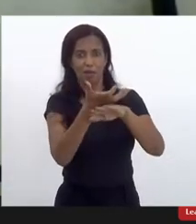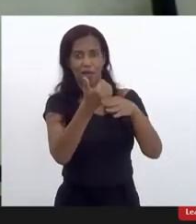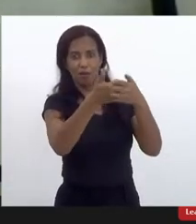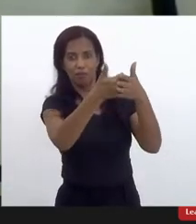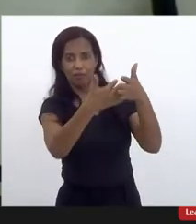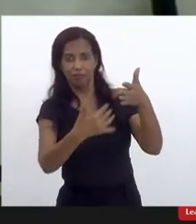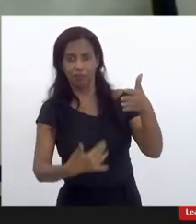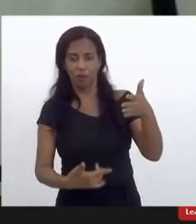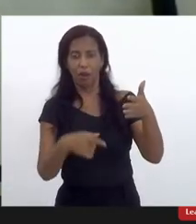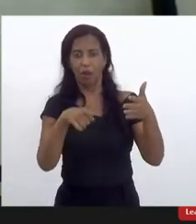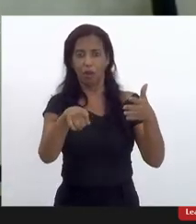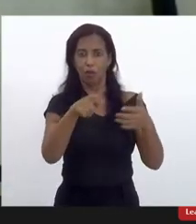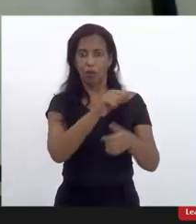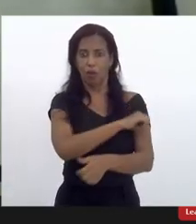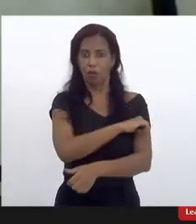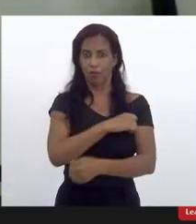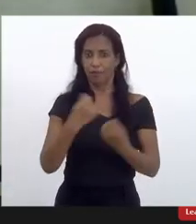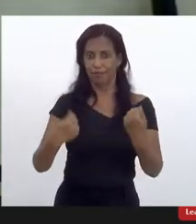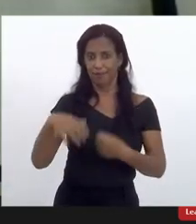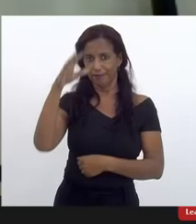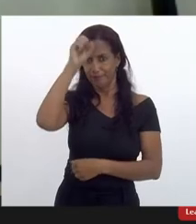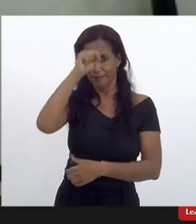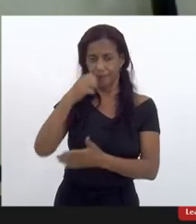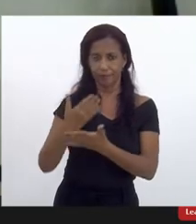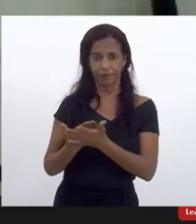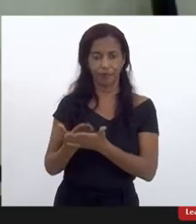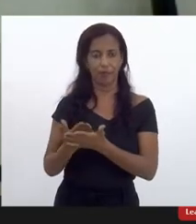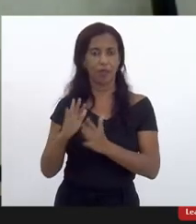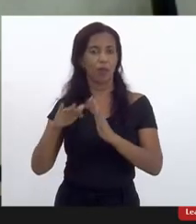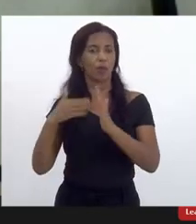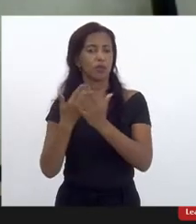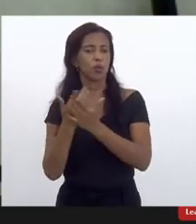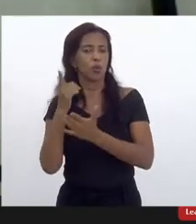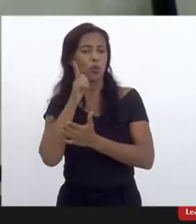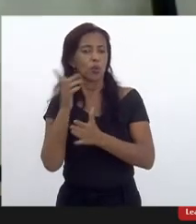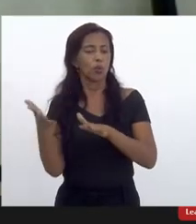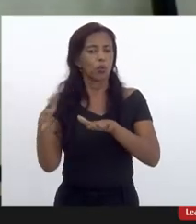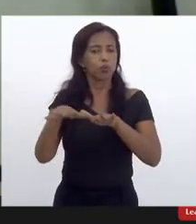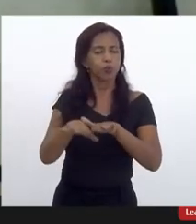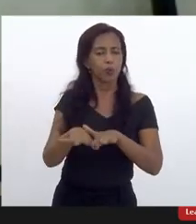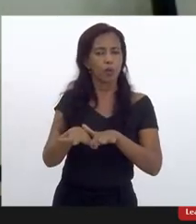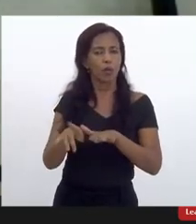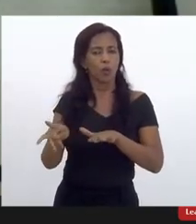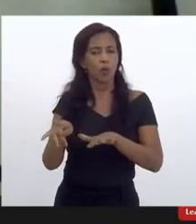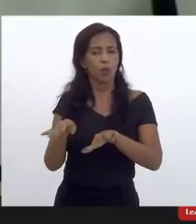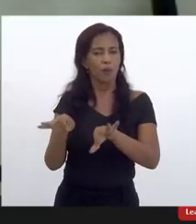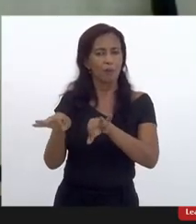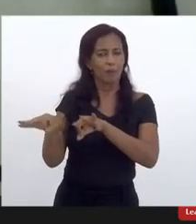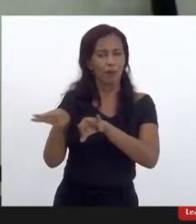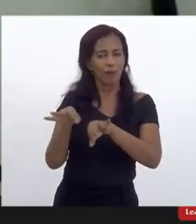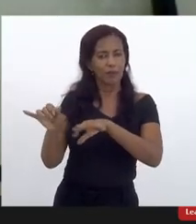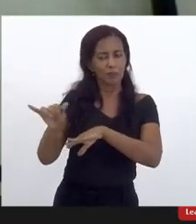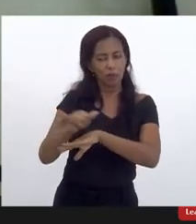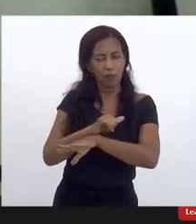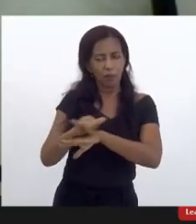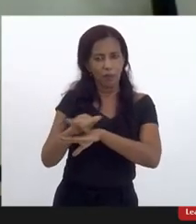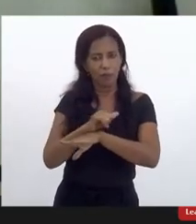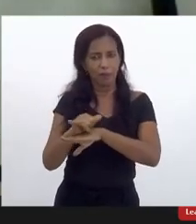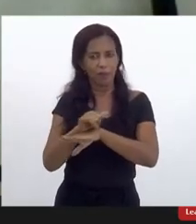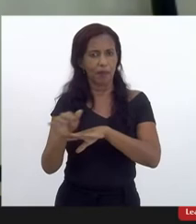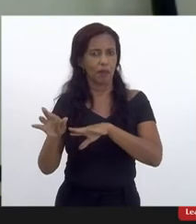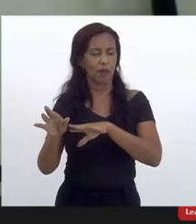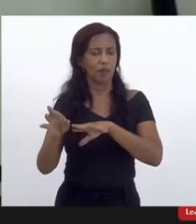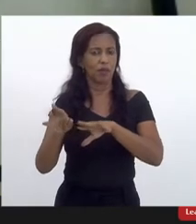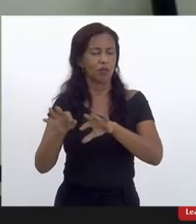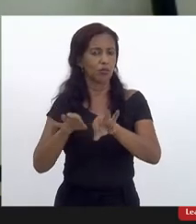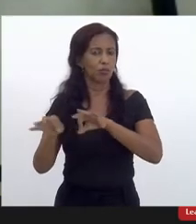aluno tem que dar conta. Então, as escolas que conseguiram agregar o planejamento delas de uma forma interdisciplinar,